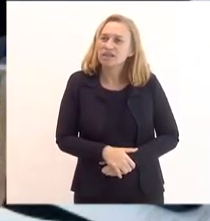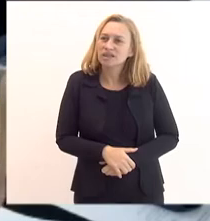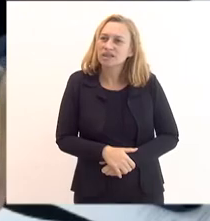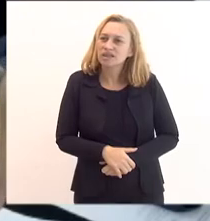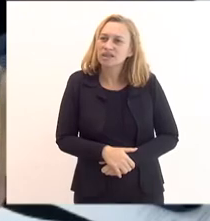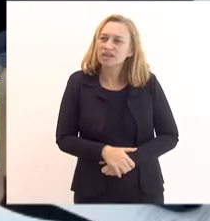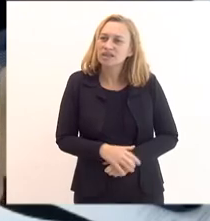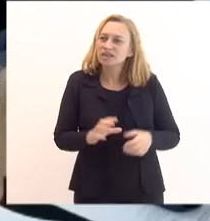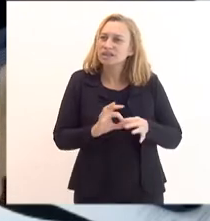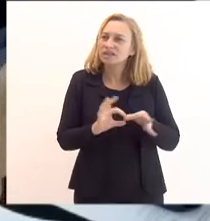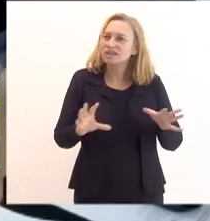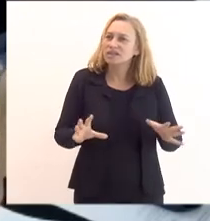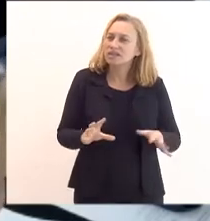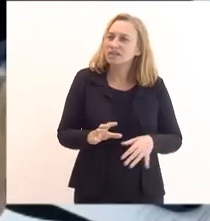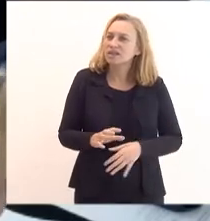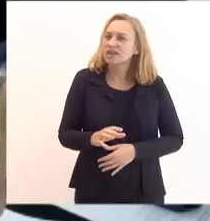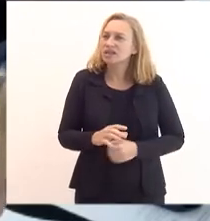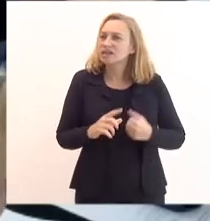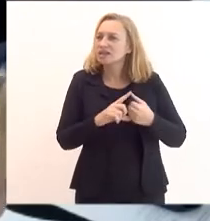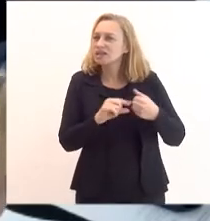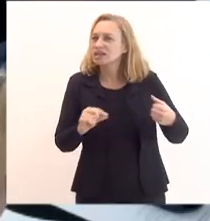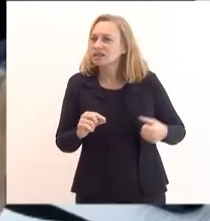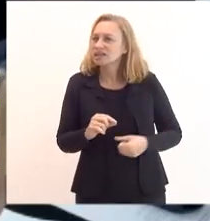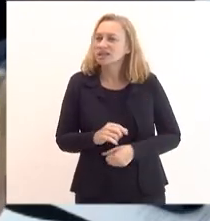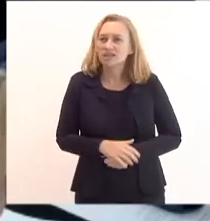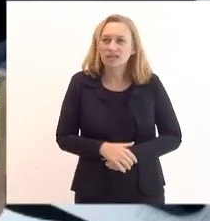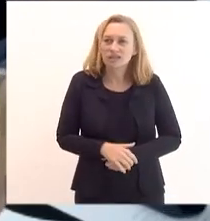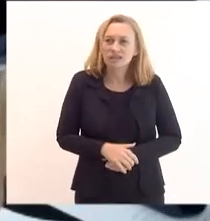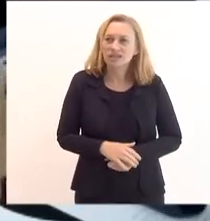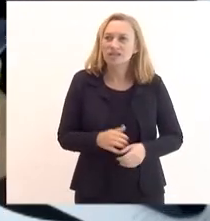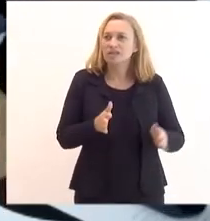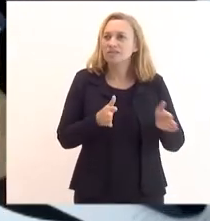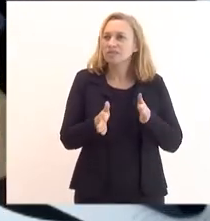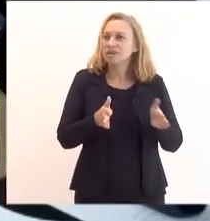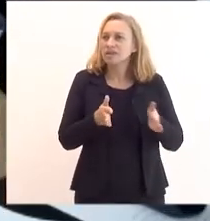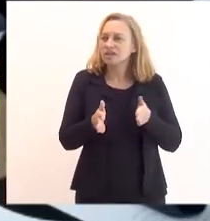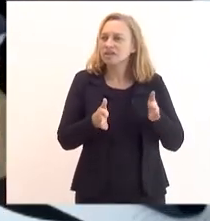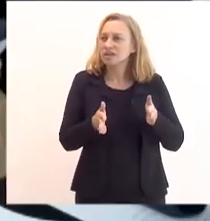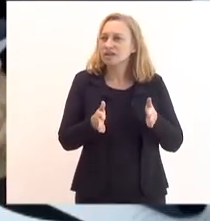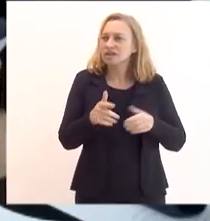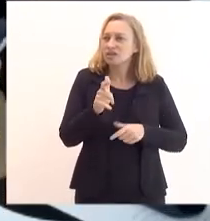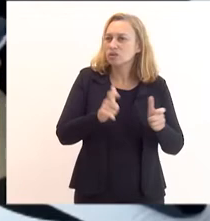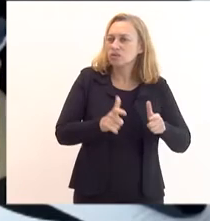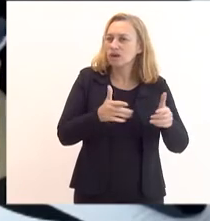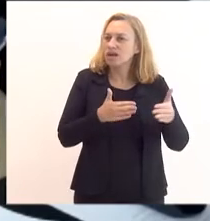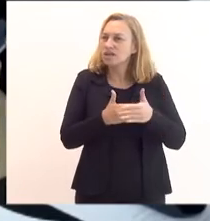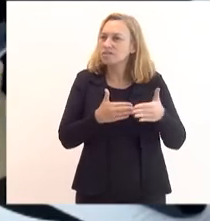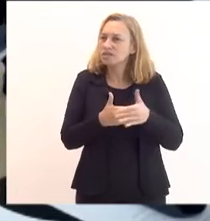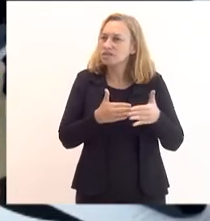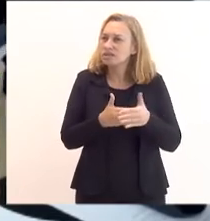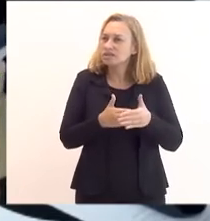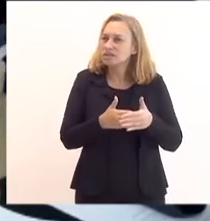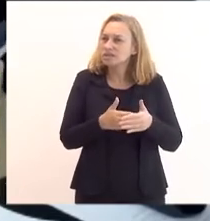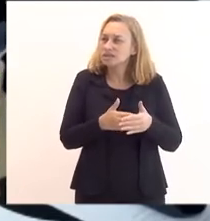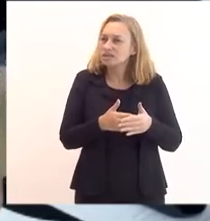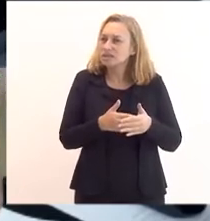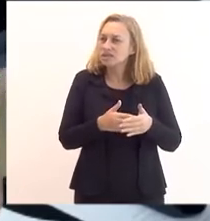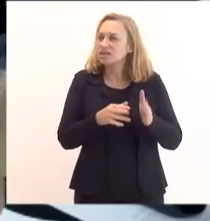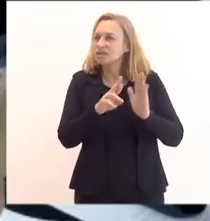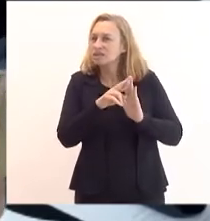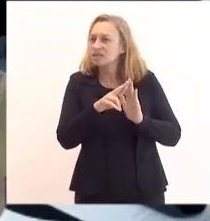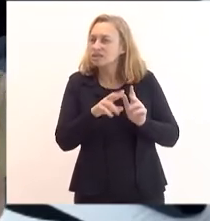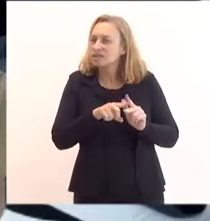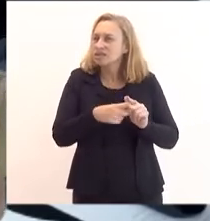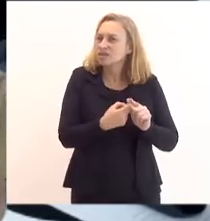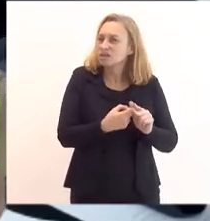a autorização prevista neste artigo poderá ser concedida com eficácia temporária e territorial limitada nos termos de atos regulamentares